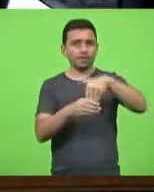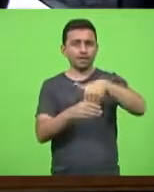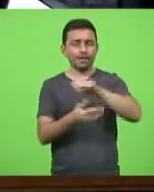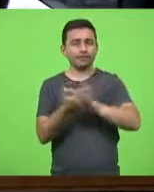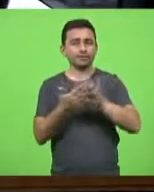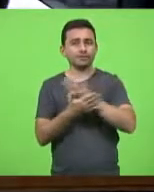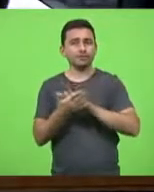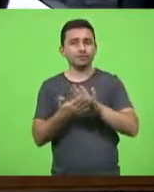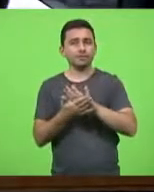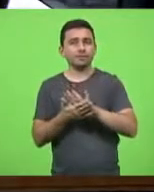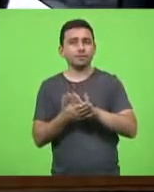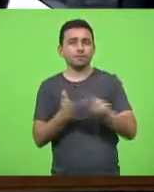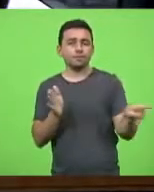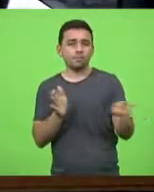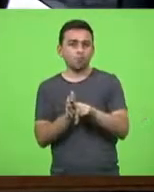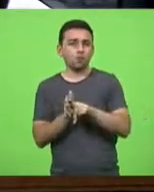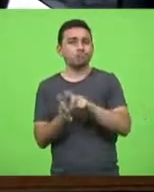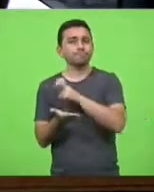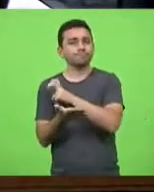que envolvessem o impeachment dele.